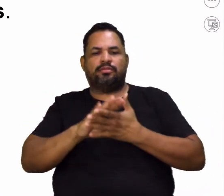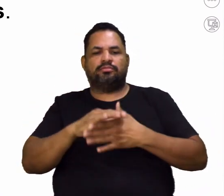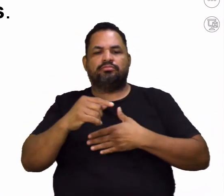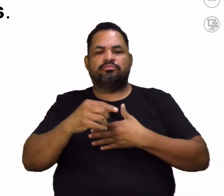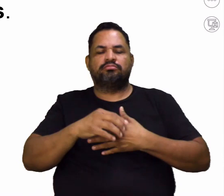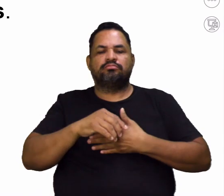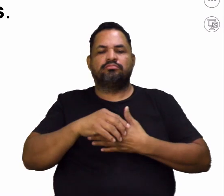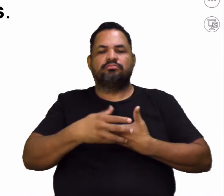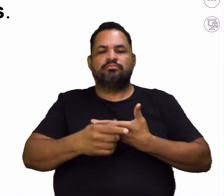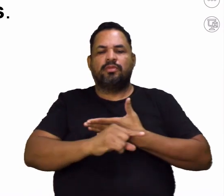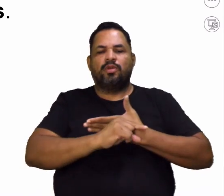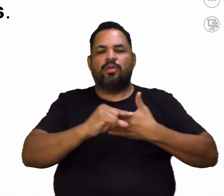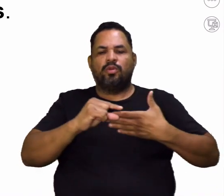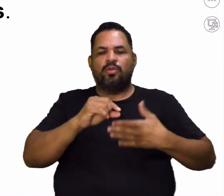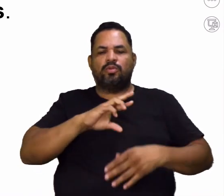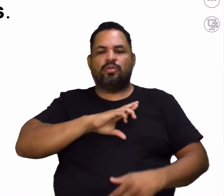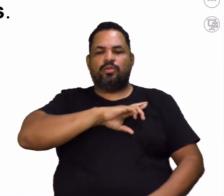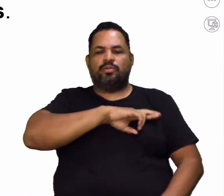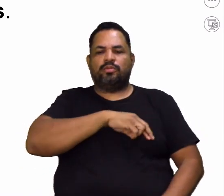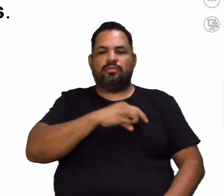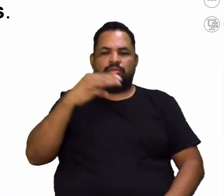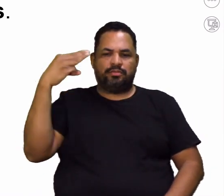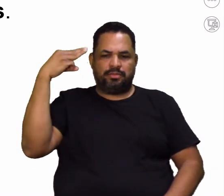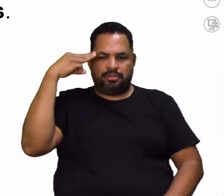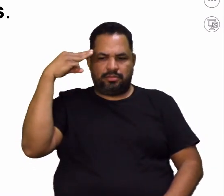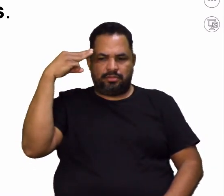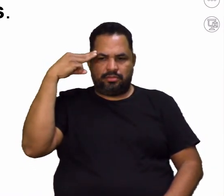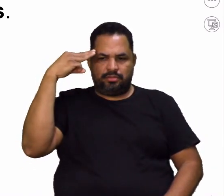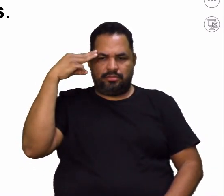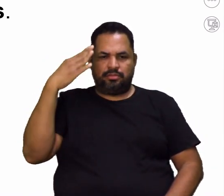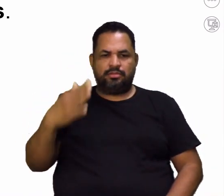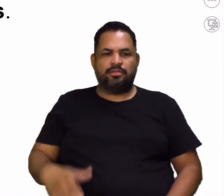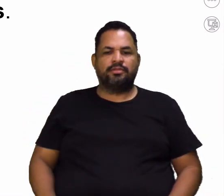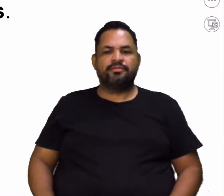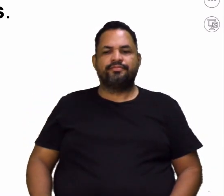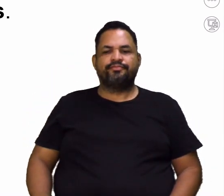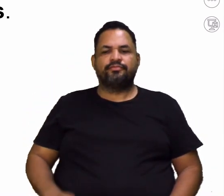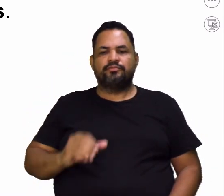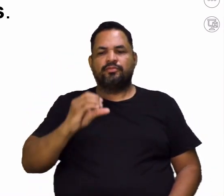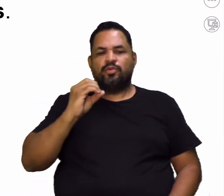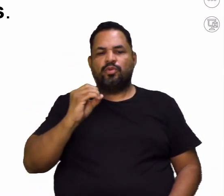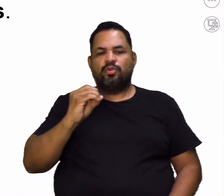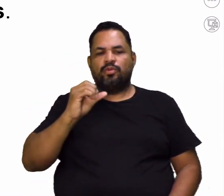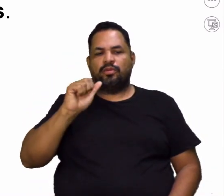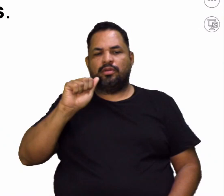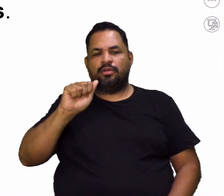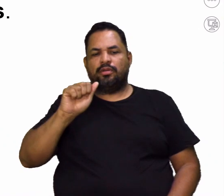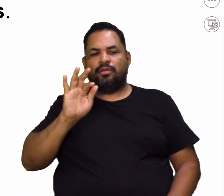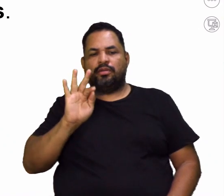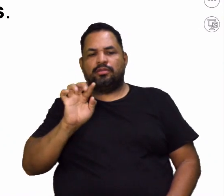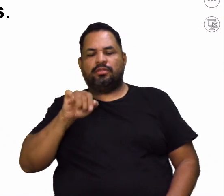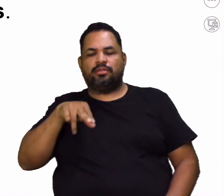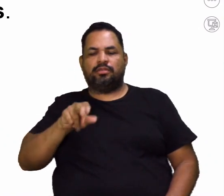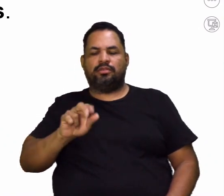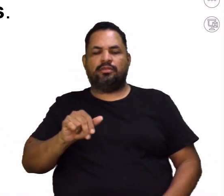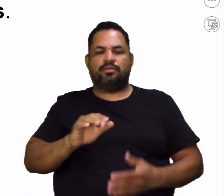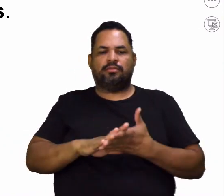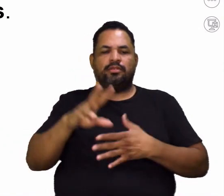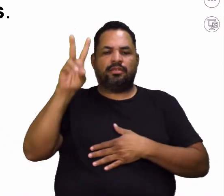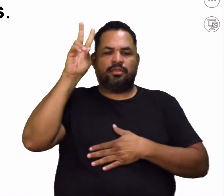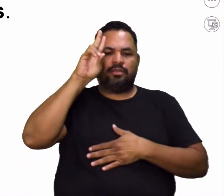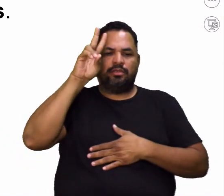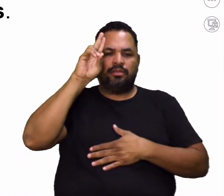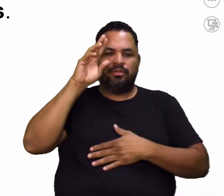do romance memorialista né que é O Ateneu que vai ele vai